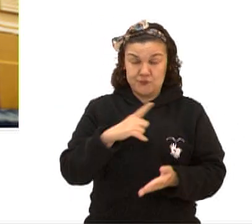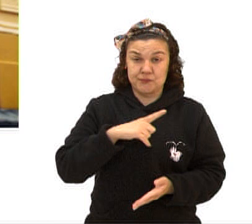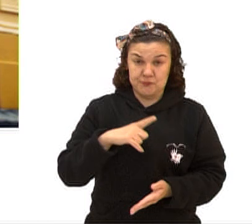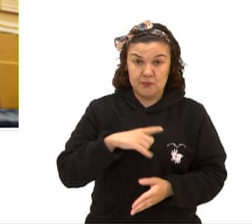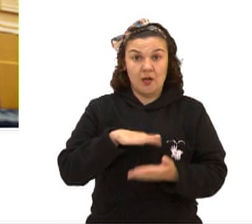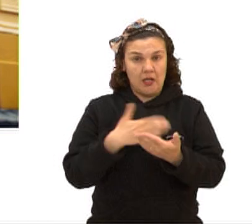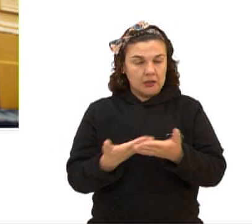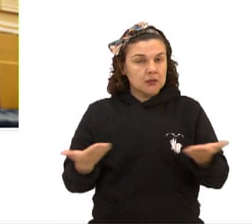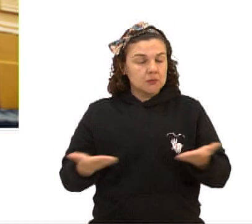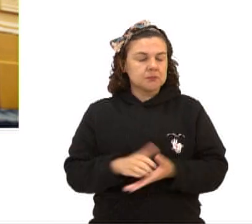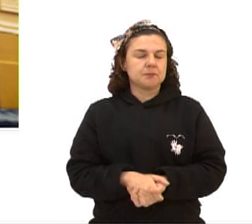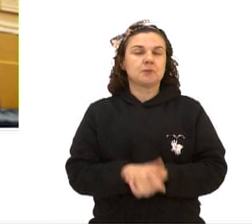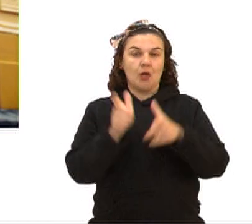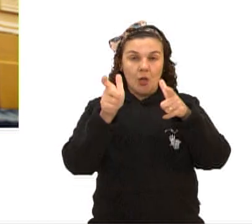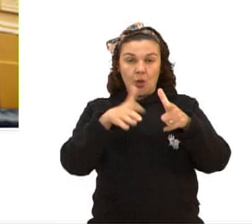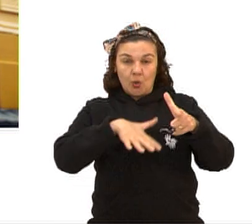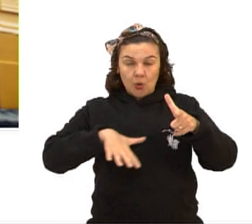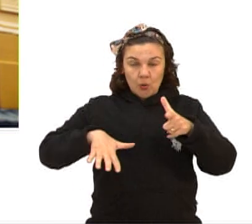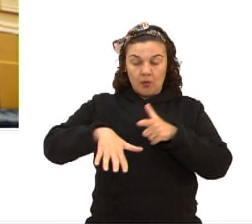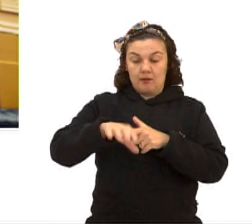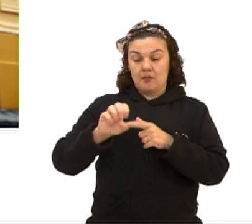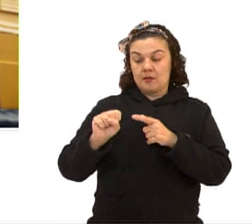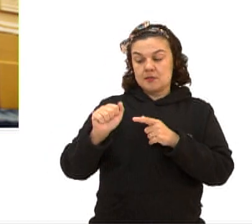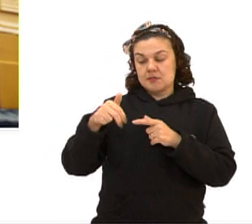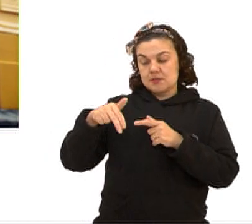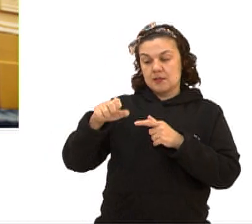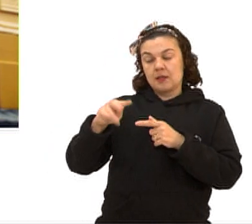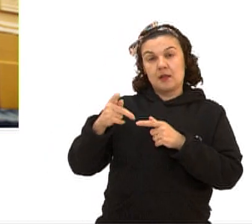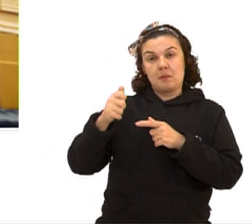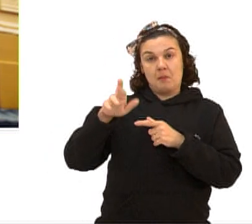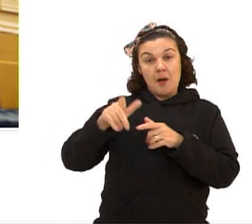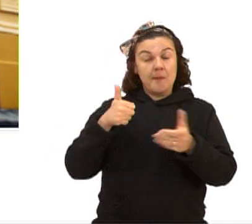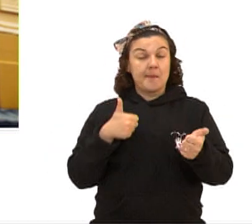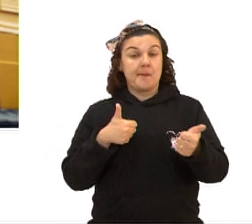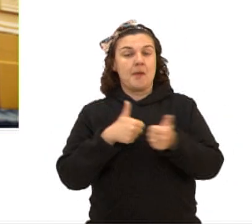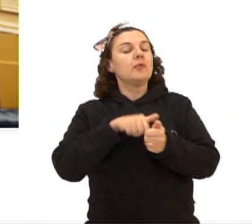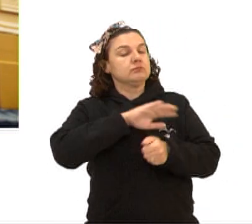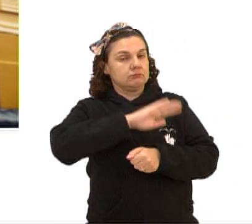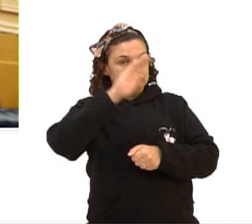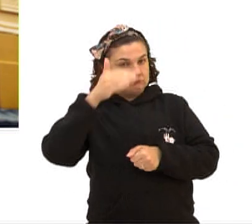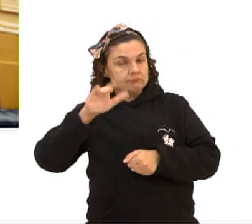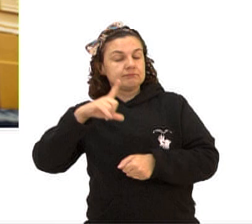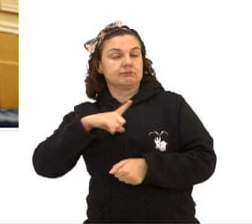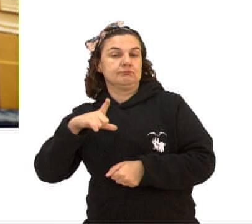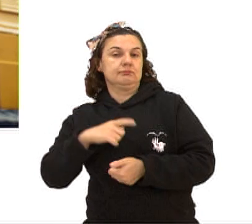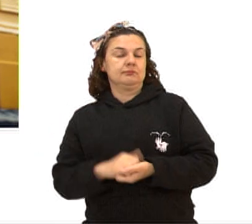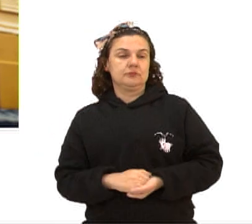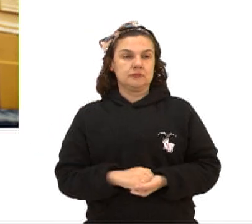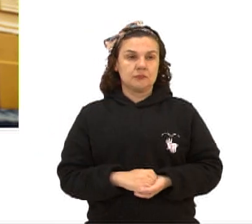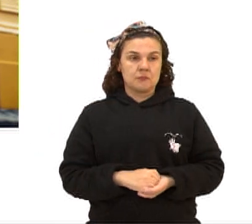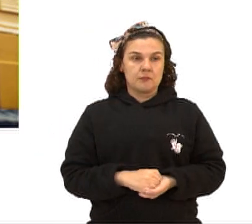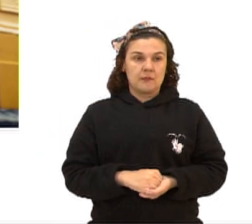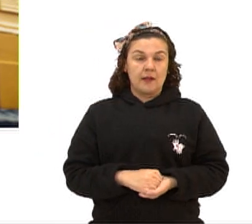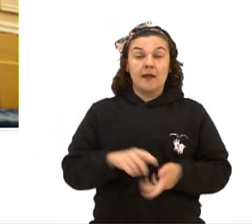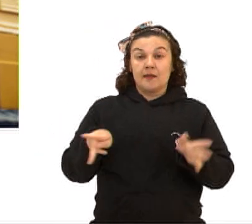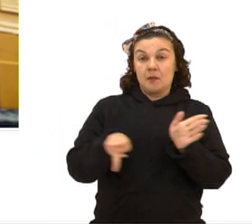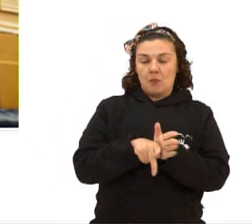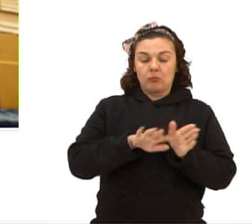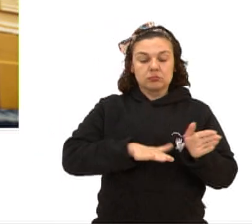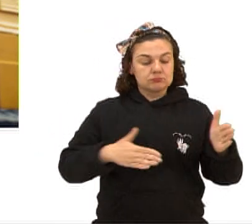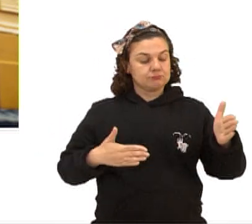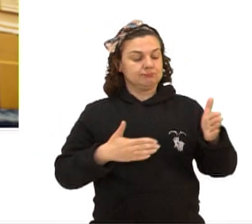área da Sanepar, no Centro de Educação Ambiental Mananciais da Serra, onde encontra-se a represa Piraquara